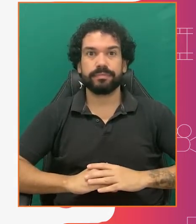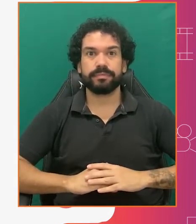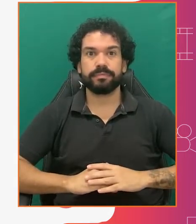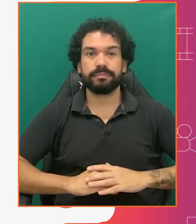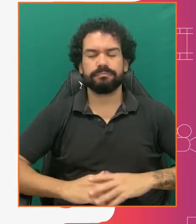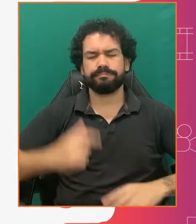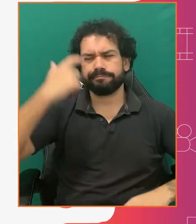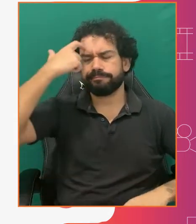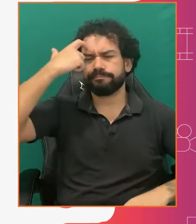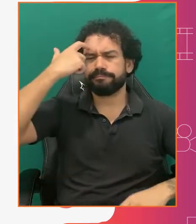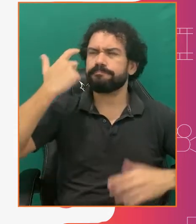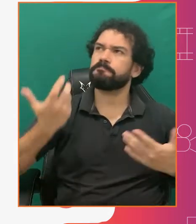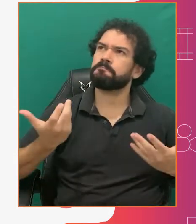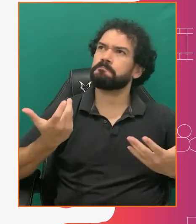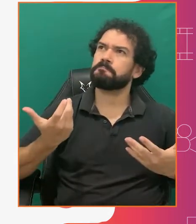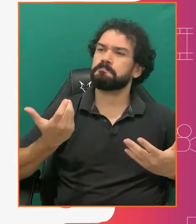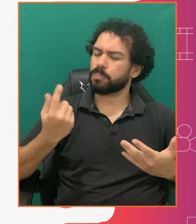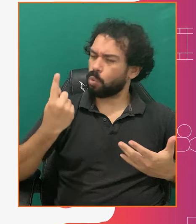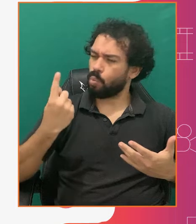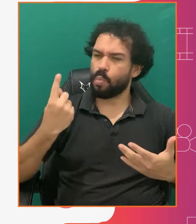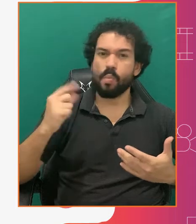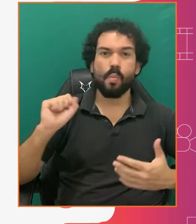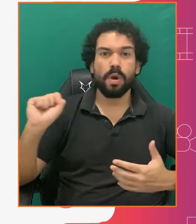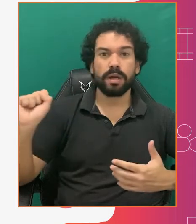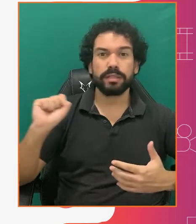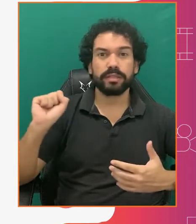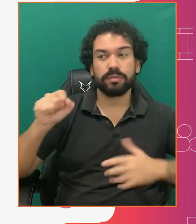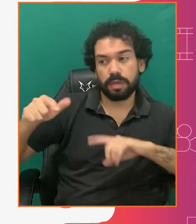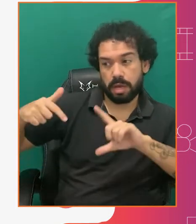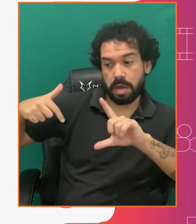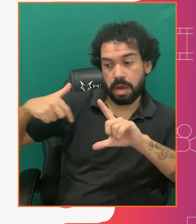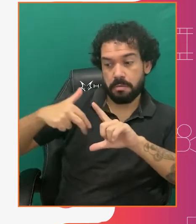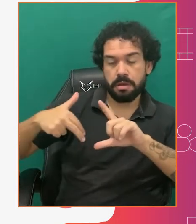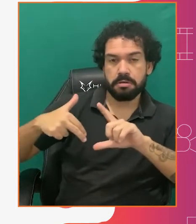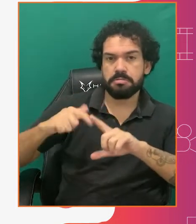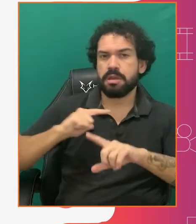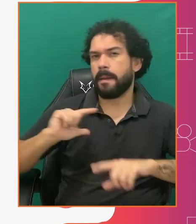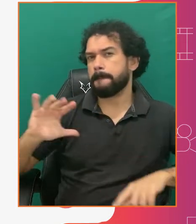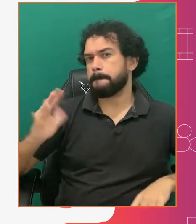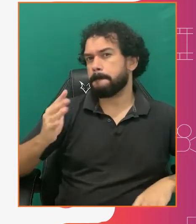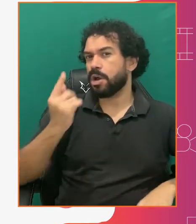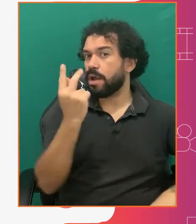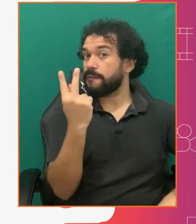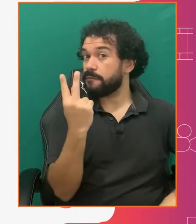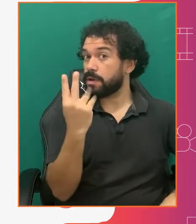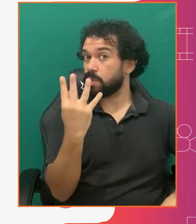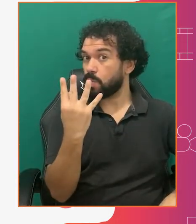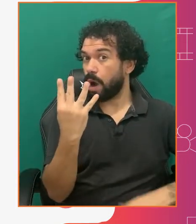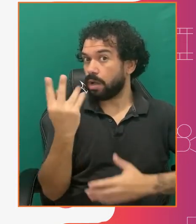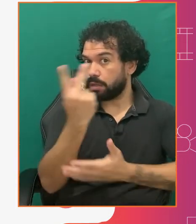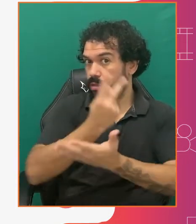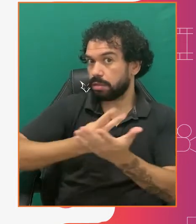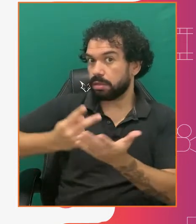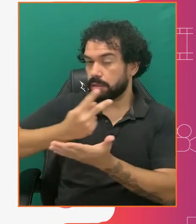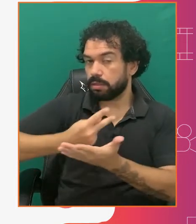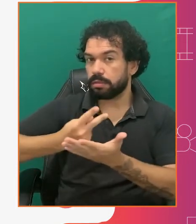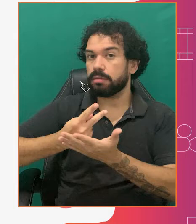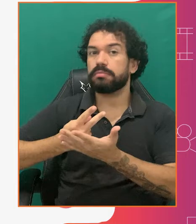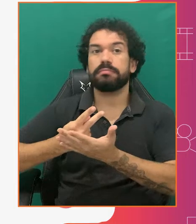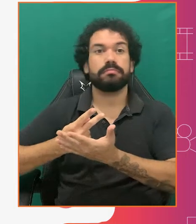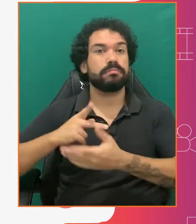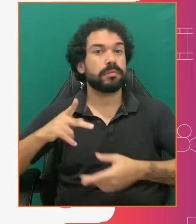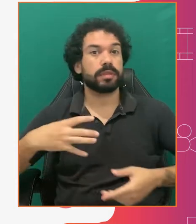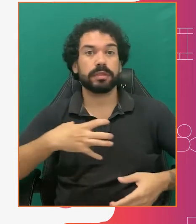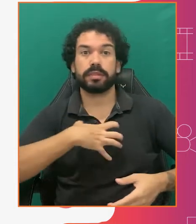E considerando que 1 segundo na animação geralmente tem 24 desenhos, é